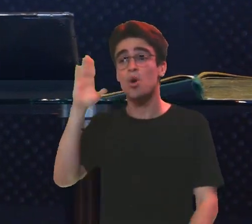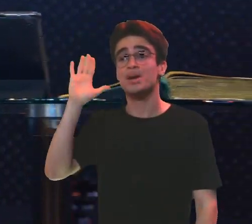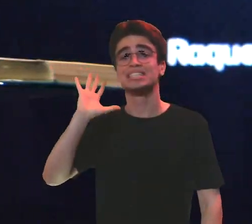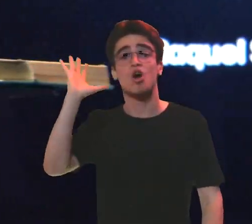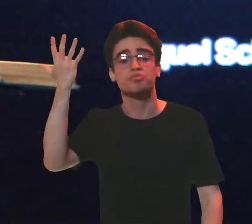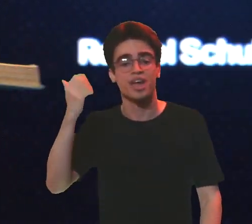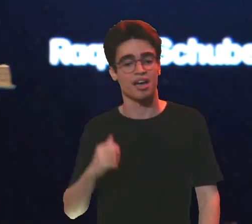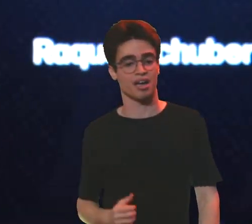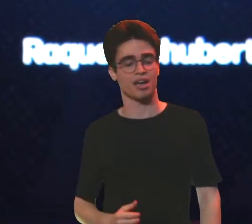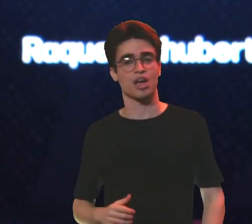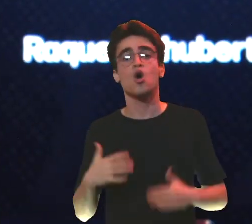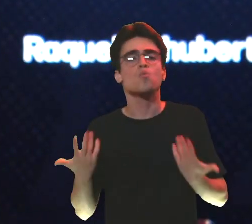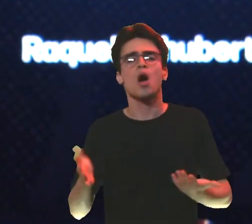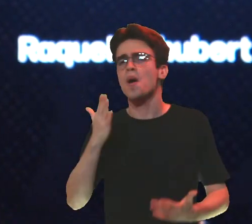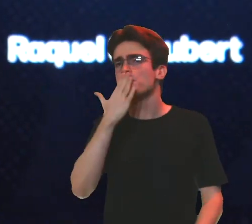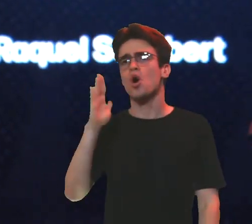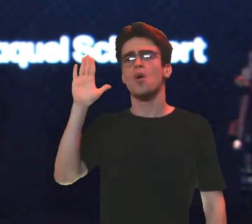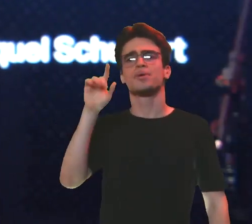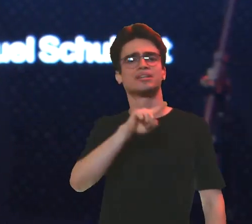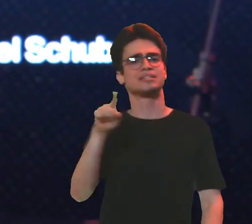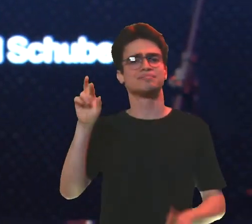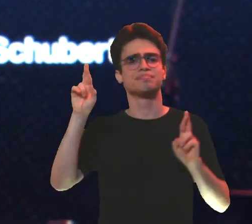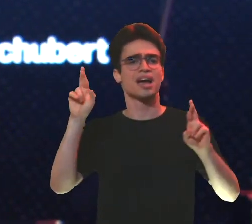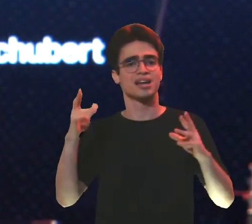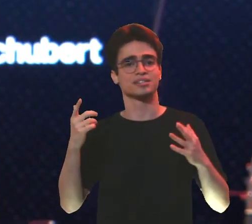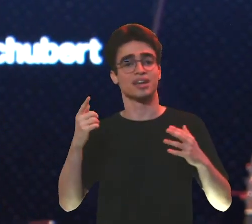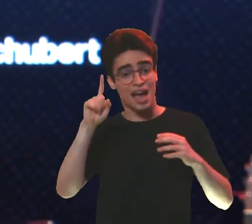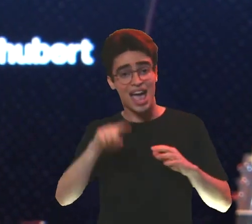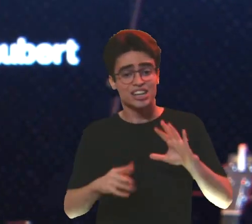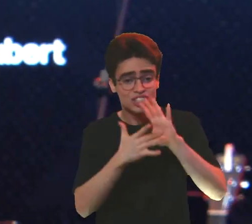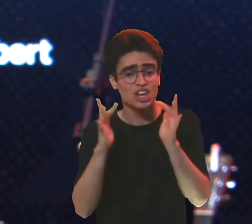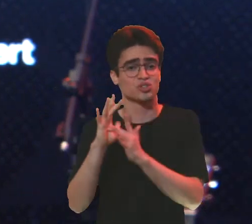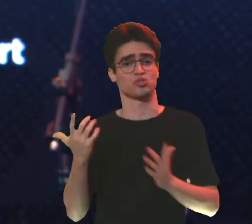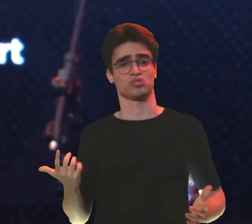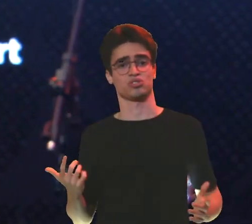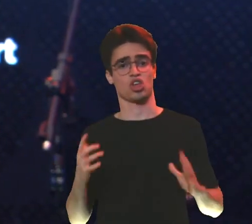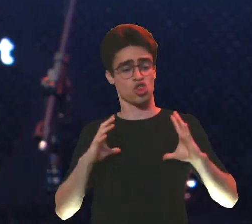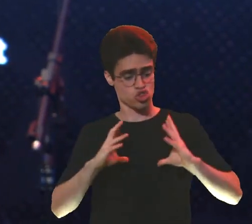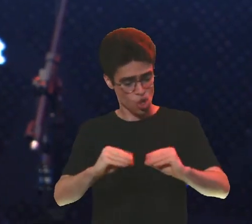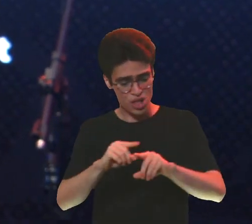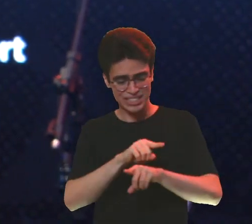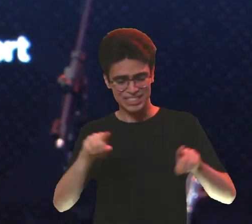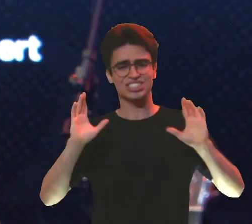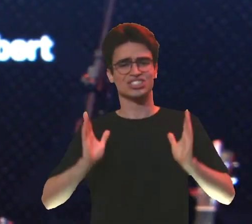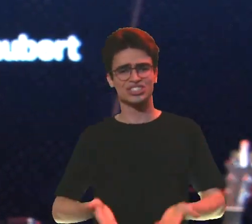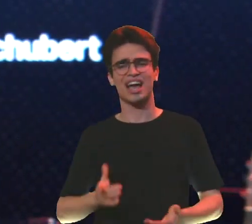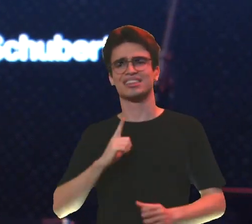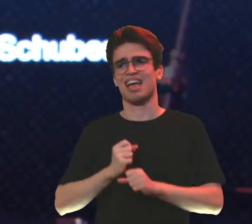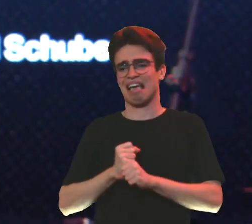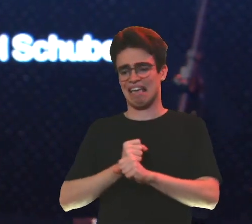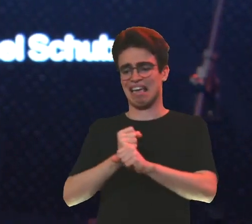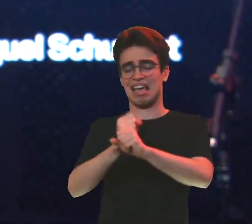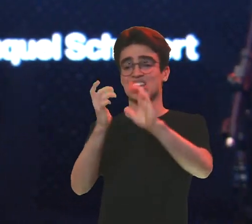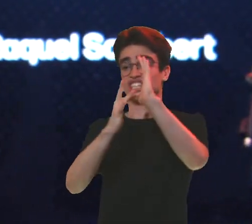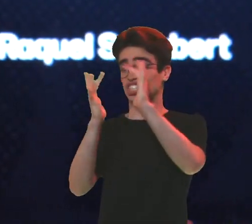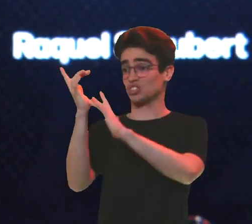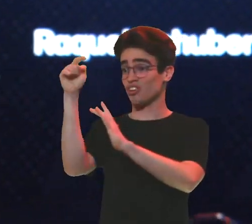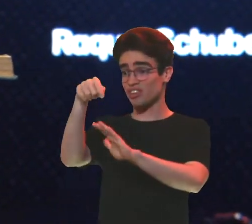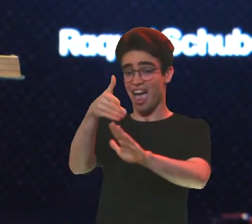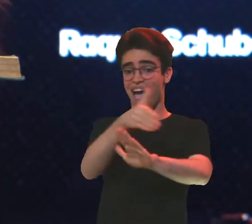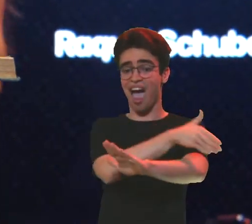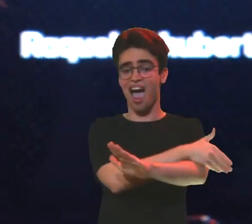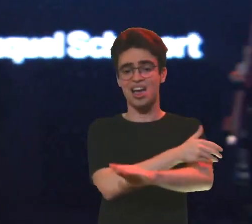Qual que era a promessa que eles tanto esperavam? Jesus. Todos eles viveram muitos anos antes de Jesus vir.